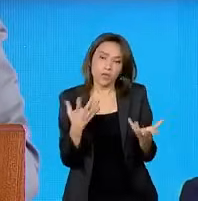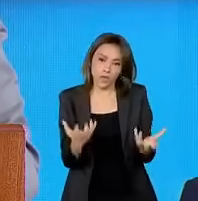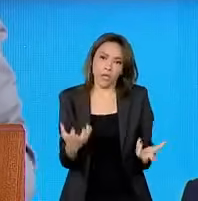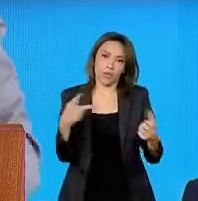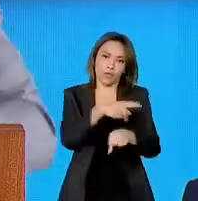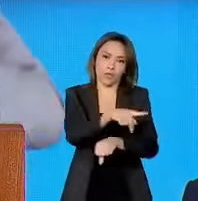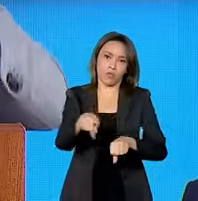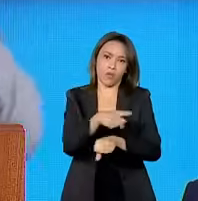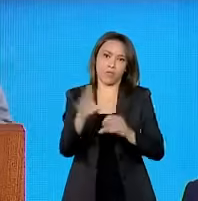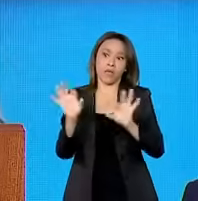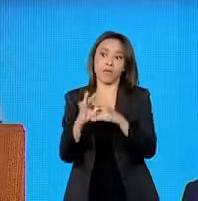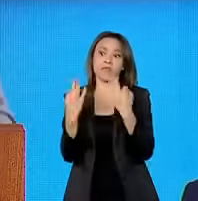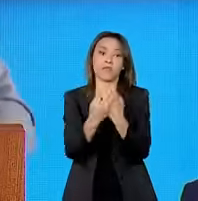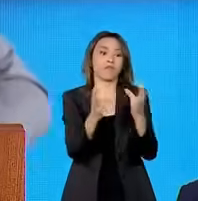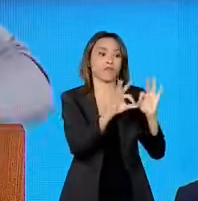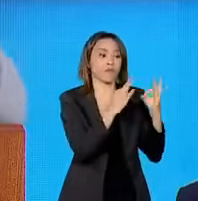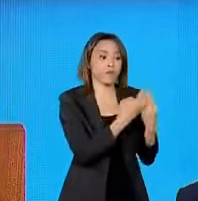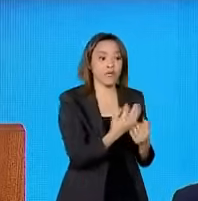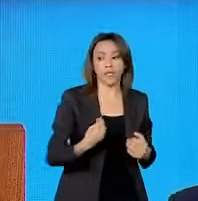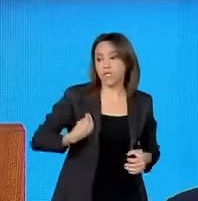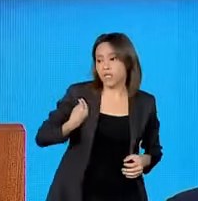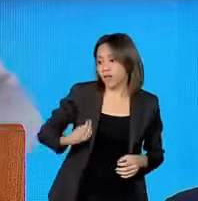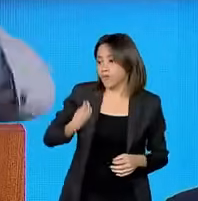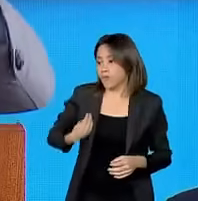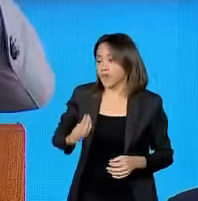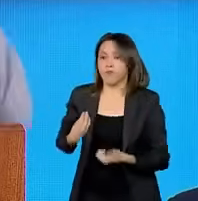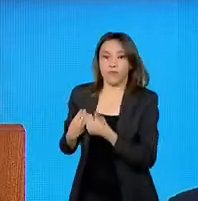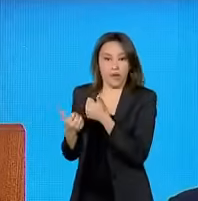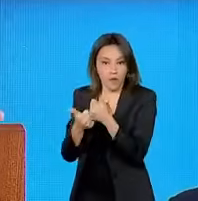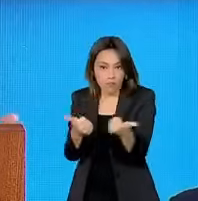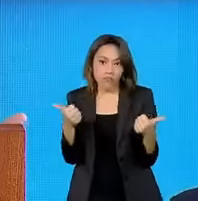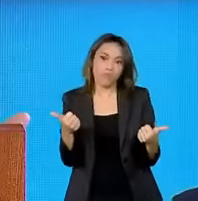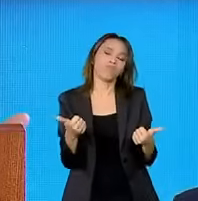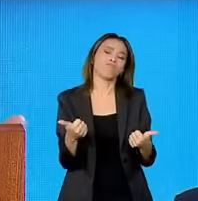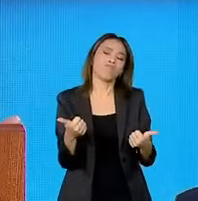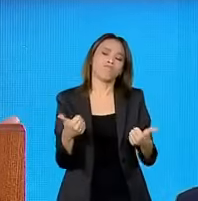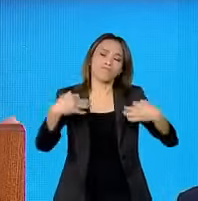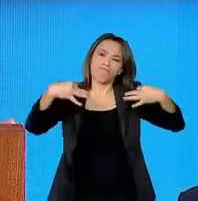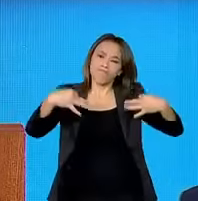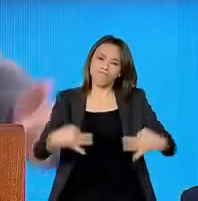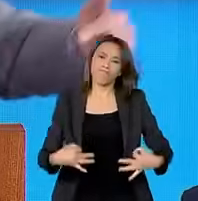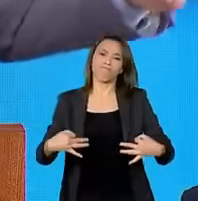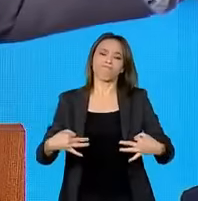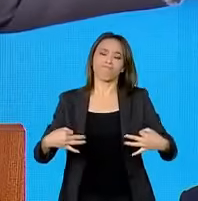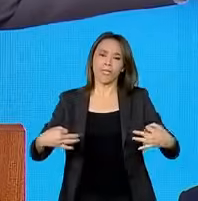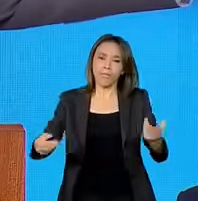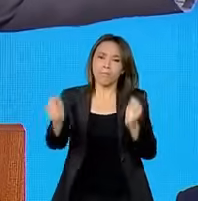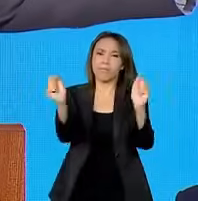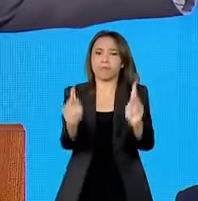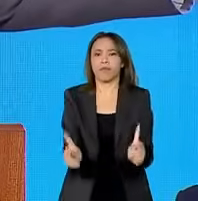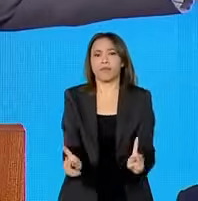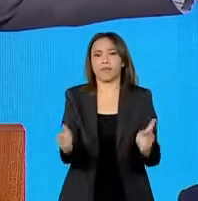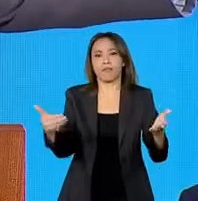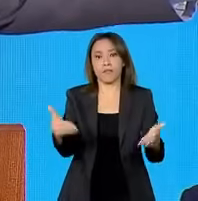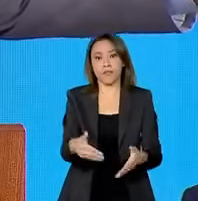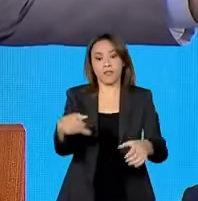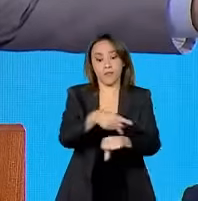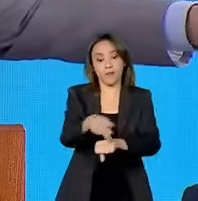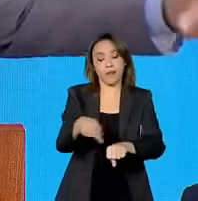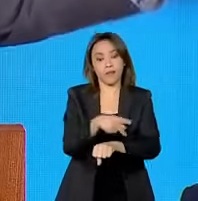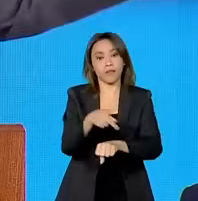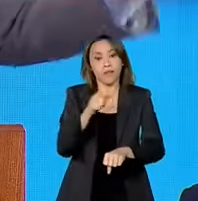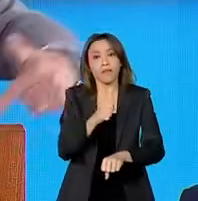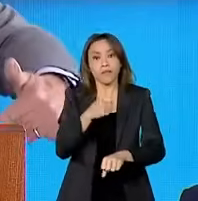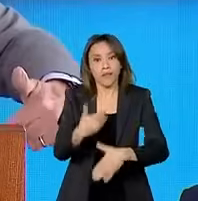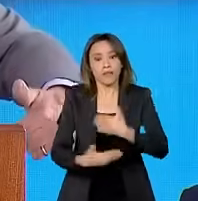país em que as famílias vivam decentemente e dignamente em harmonia. E esse país está sendo